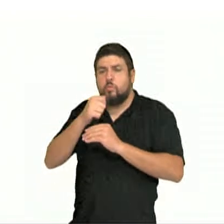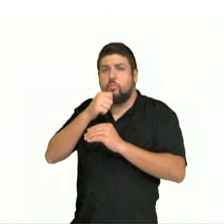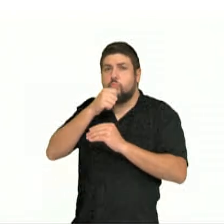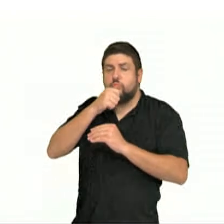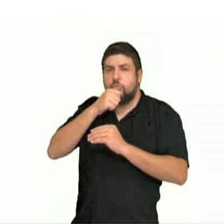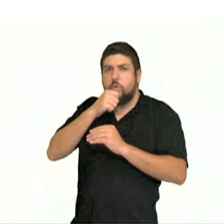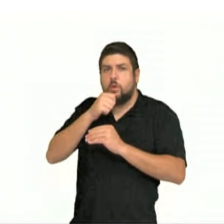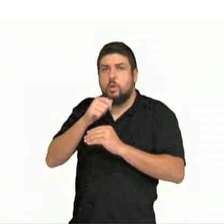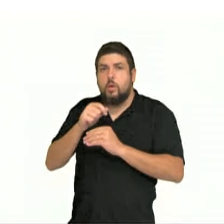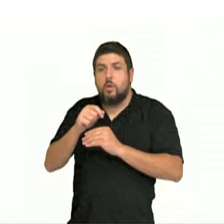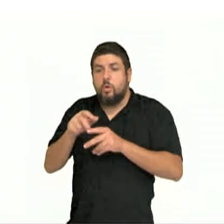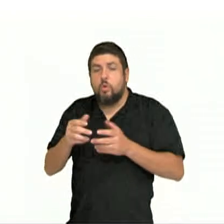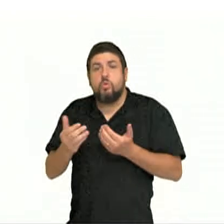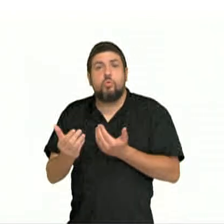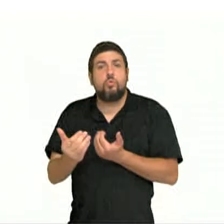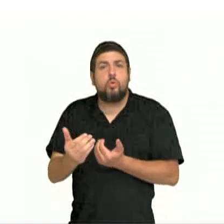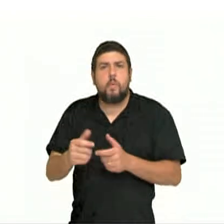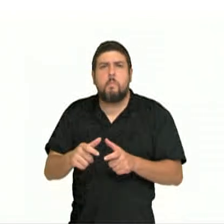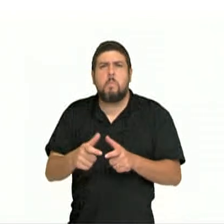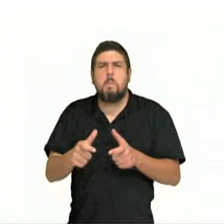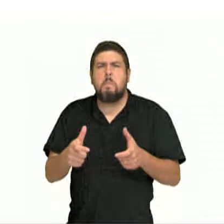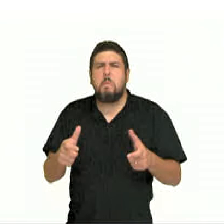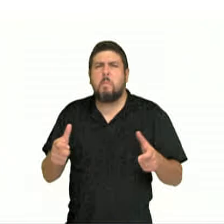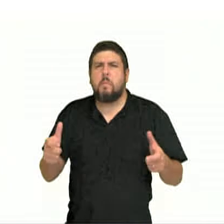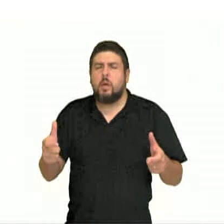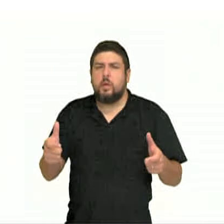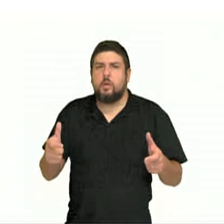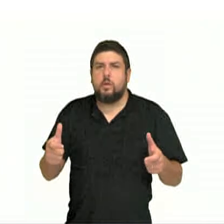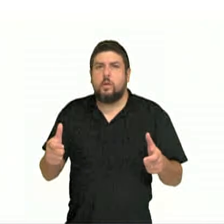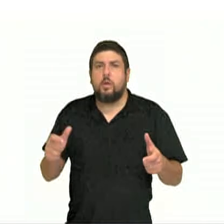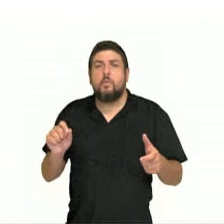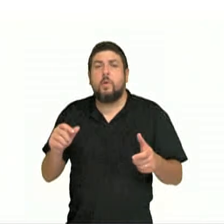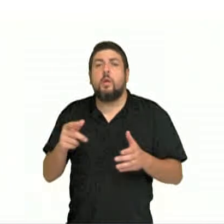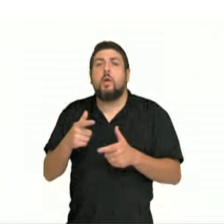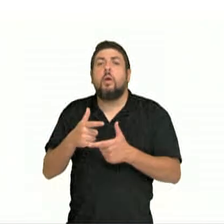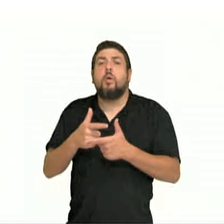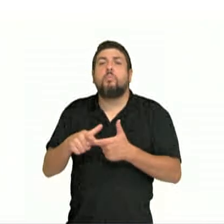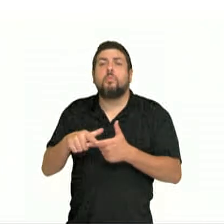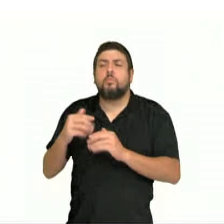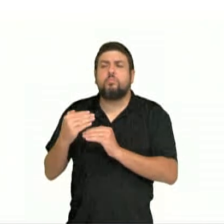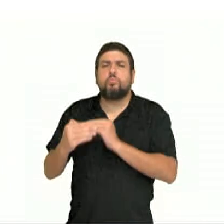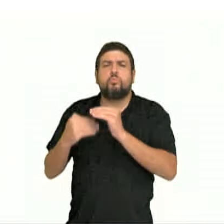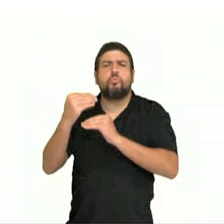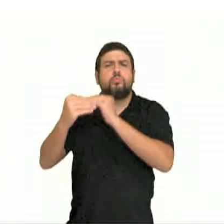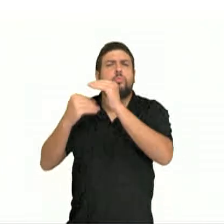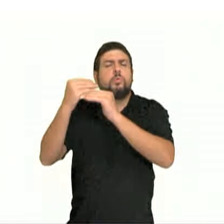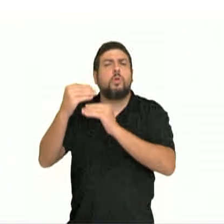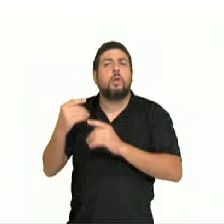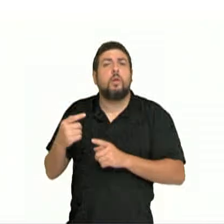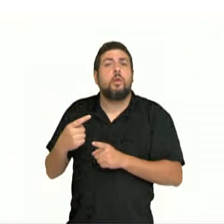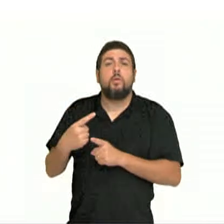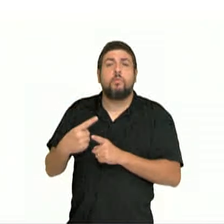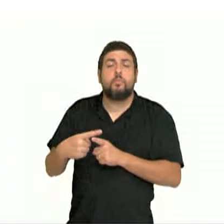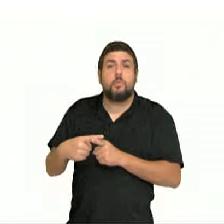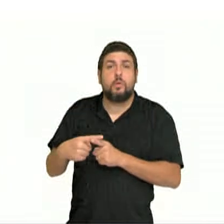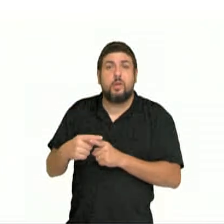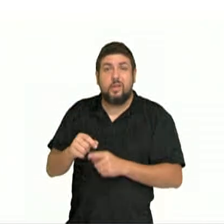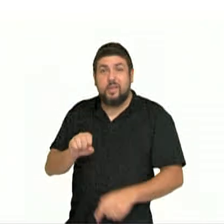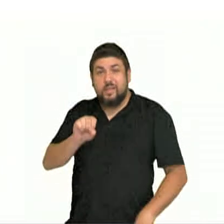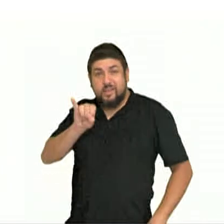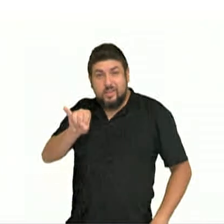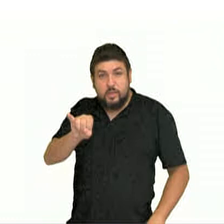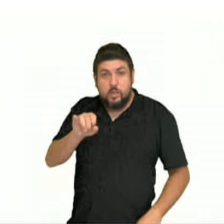se torna não só se torna empecilho ao desenvolvimento de suas atividades econômicas quando não são